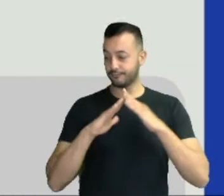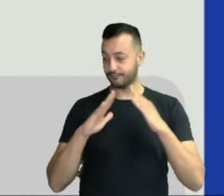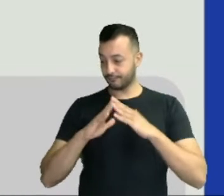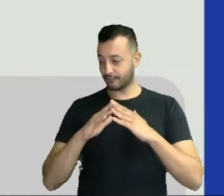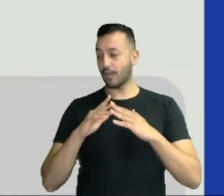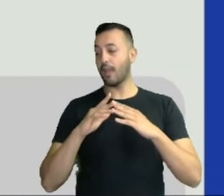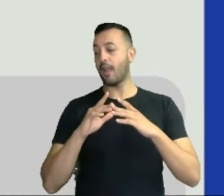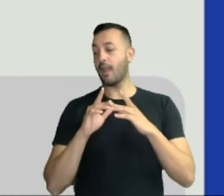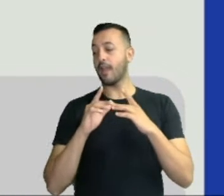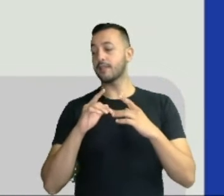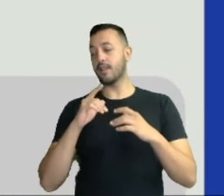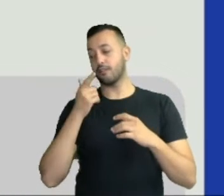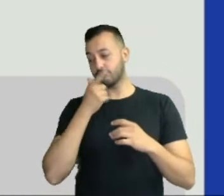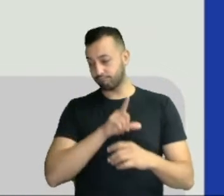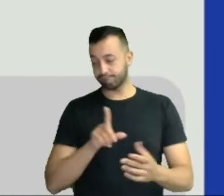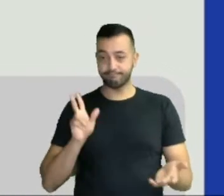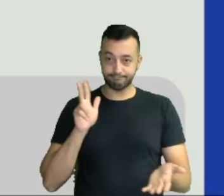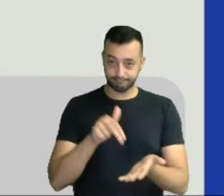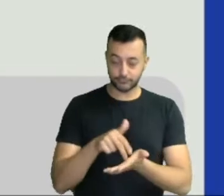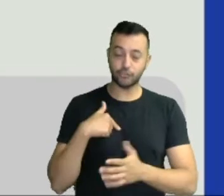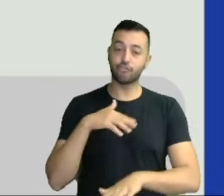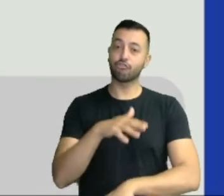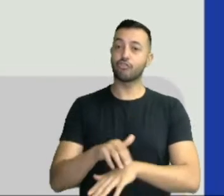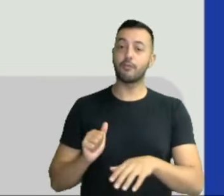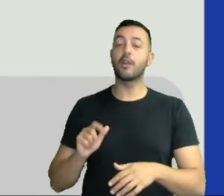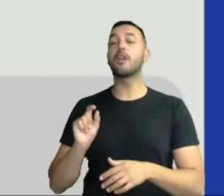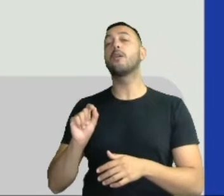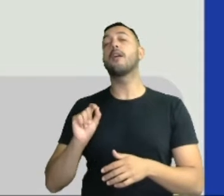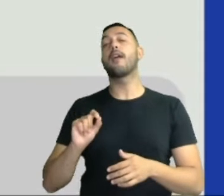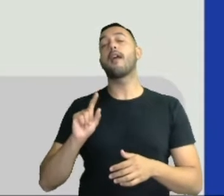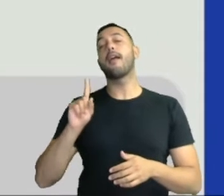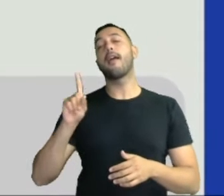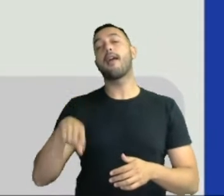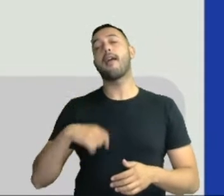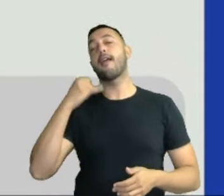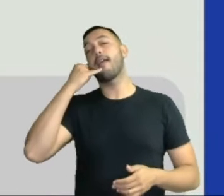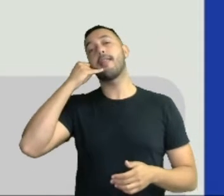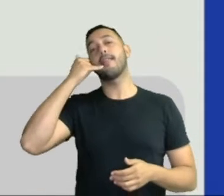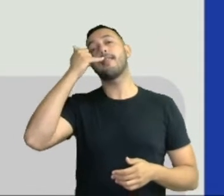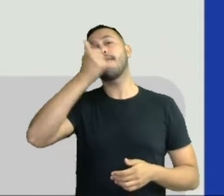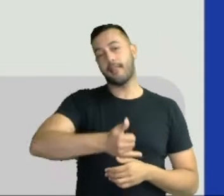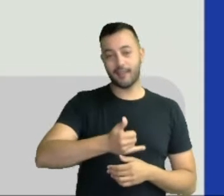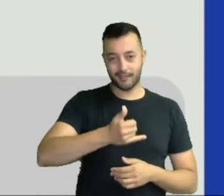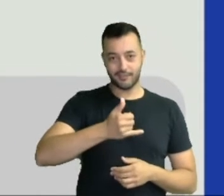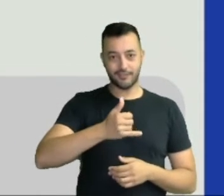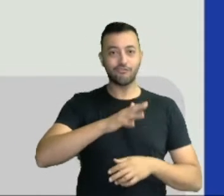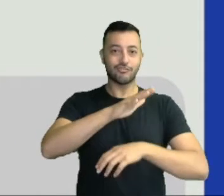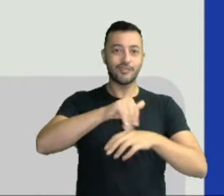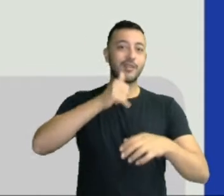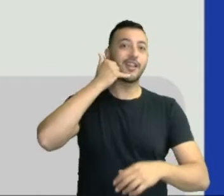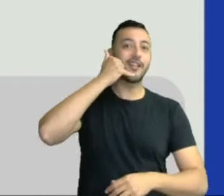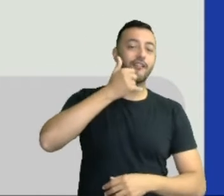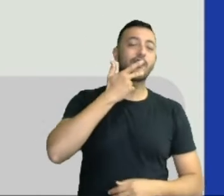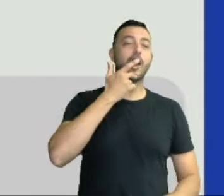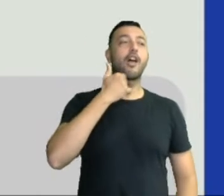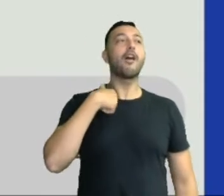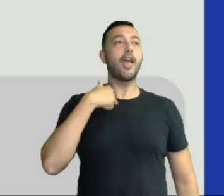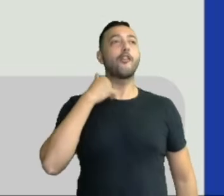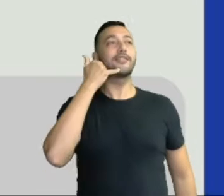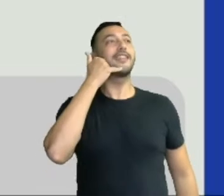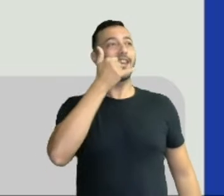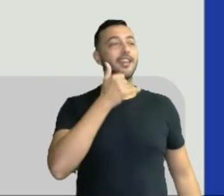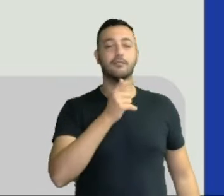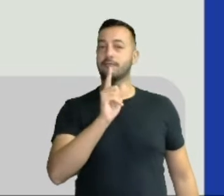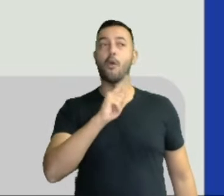aí, nesse sentido, a gente está falando no sentido de telefonar, que em espanhol a gente não diz assim, eu te ligo, eu